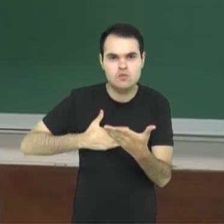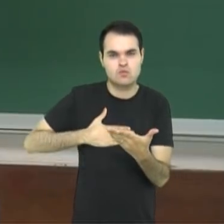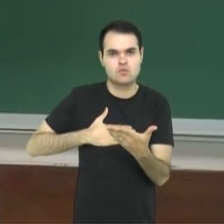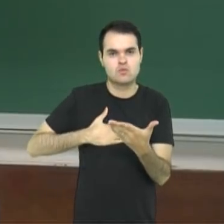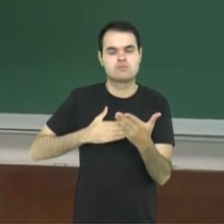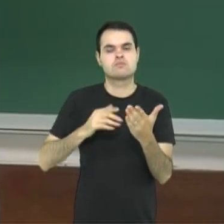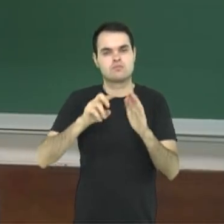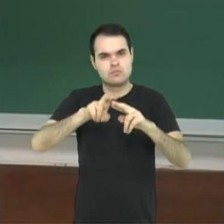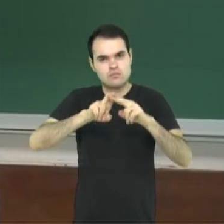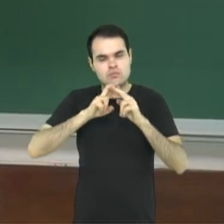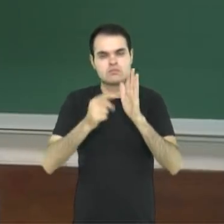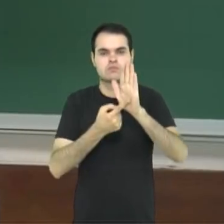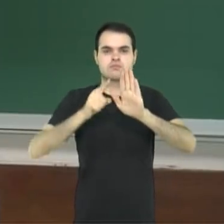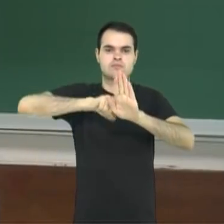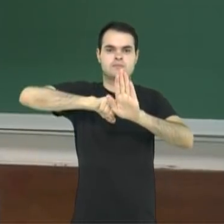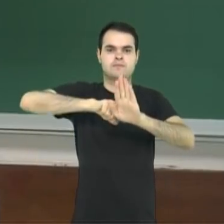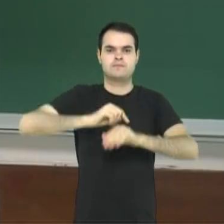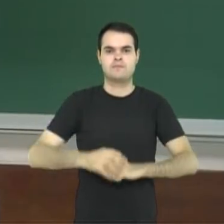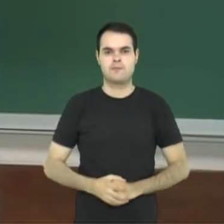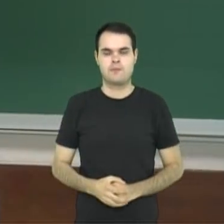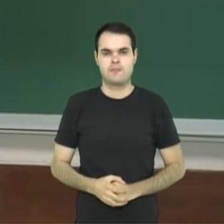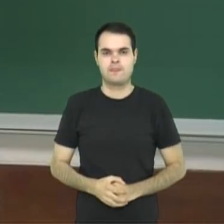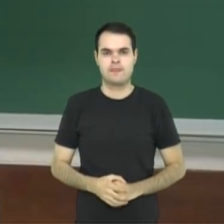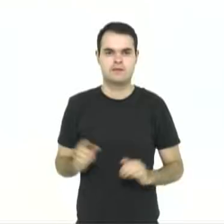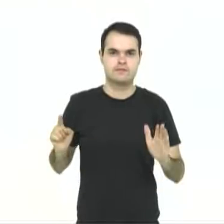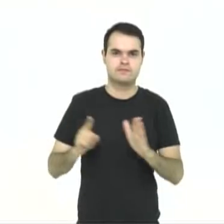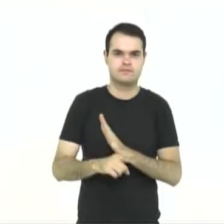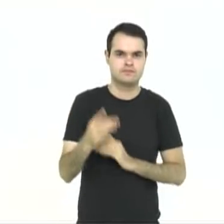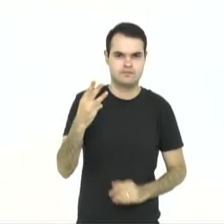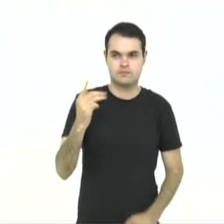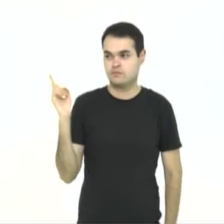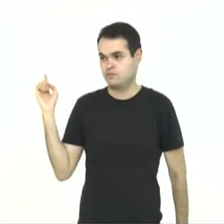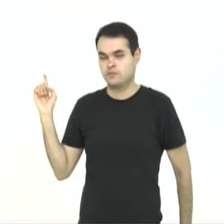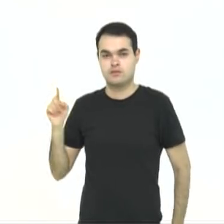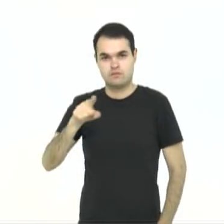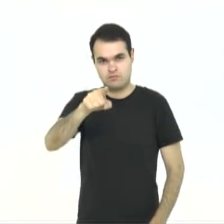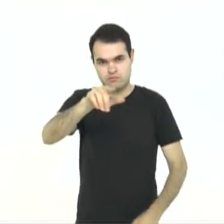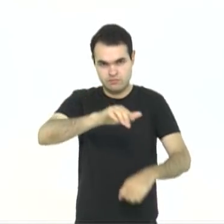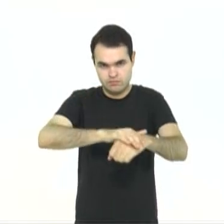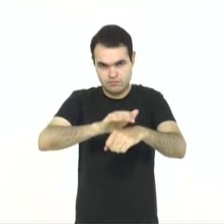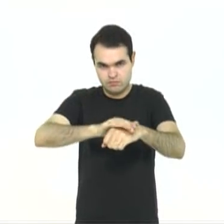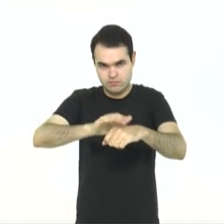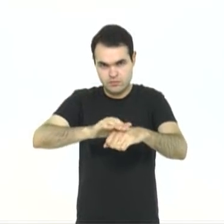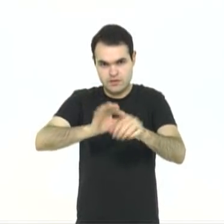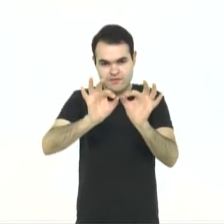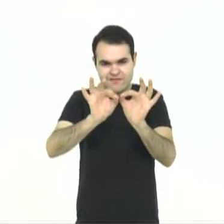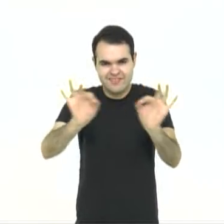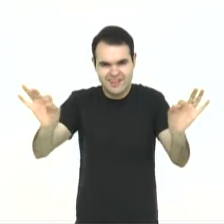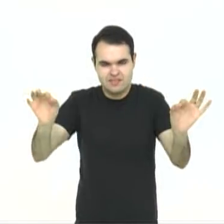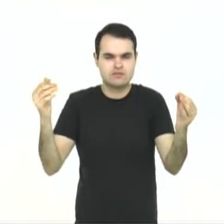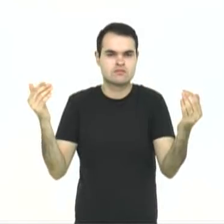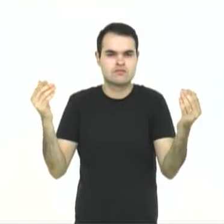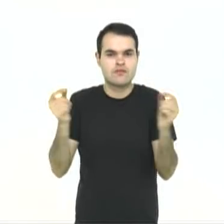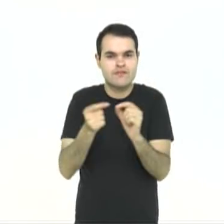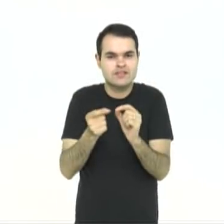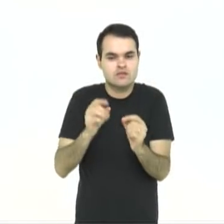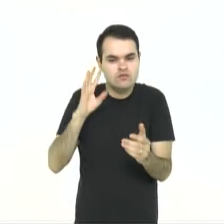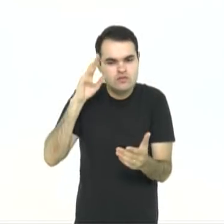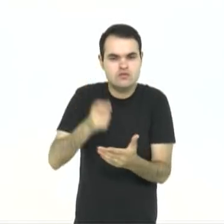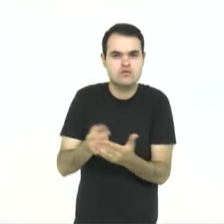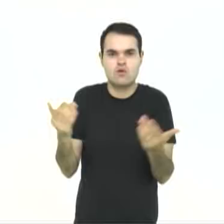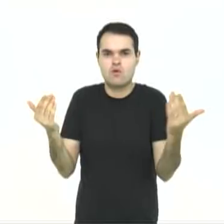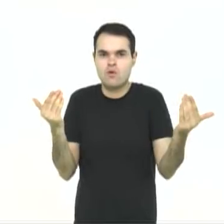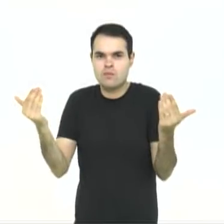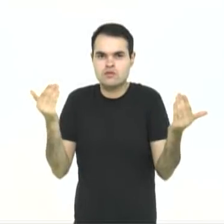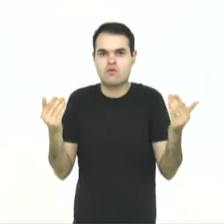metáfora. Muito bem. E para o exercício 3, vocês vão elaborar uma frase estabelecendo uma comparação